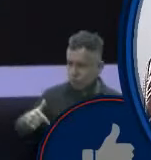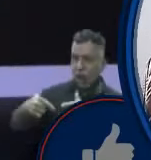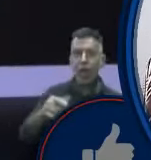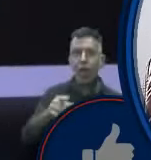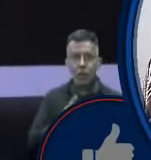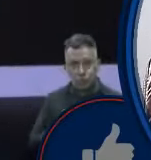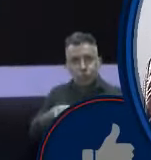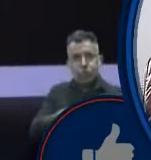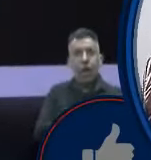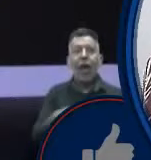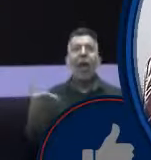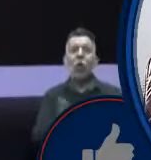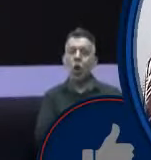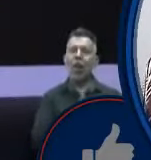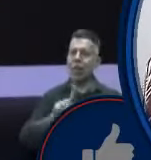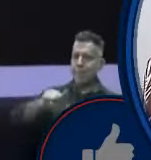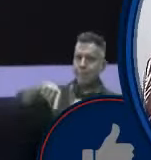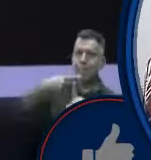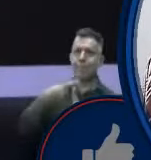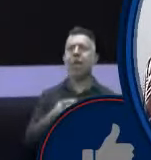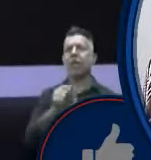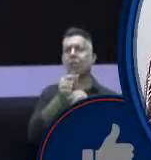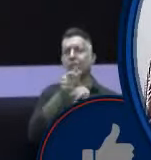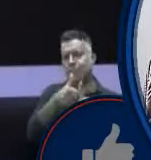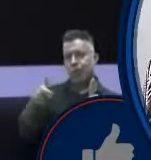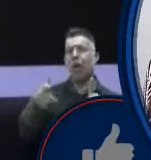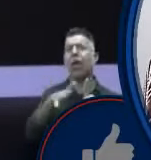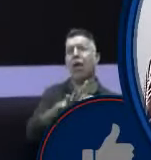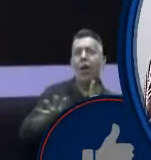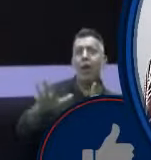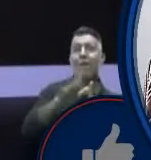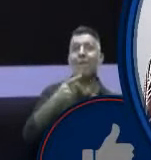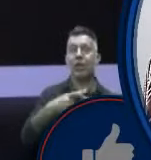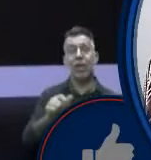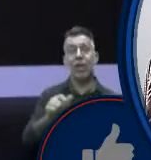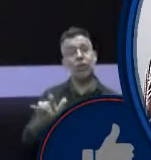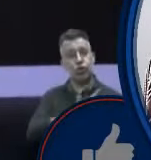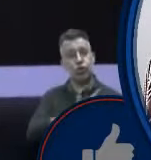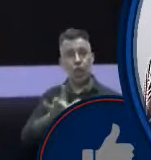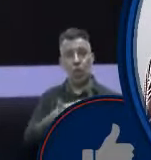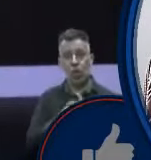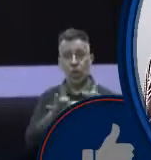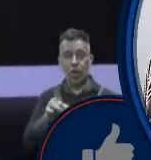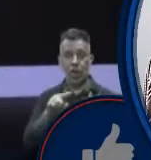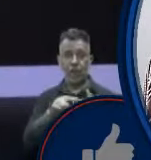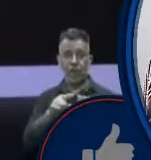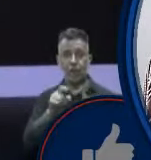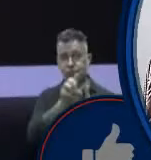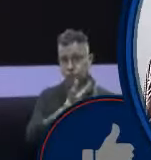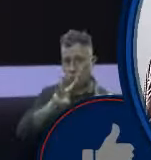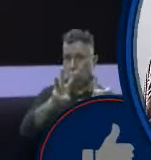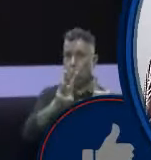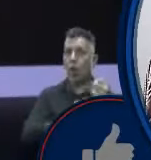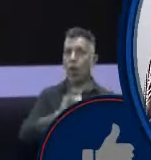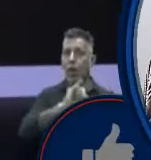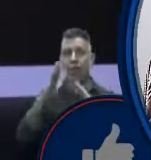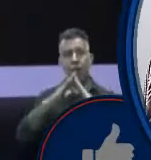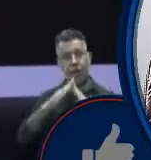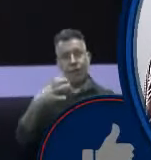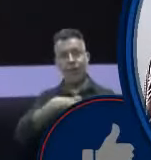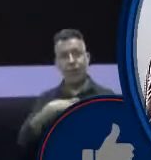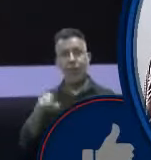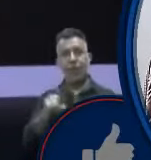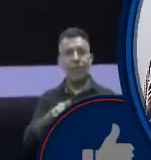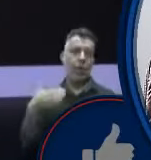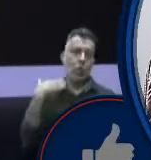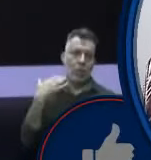inclusão, agora ela é ainda mais abrangente, pois está digital, disponível nos canais online Casas Bahia e no